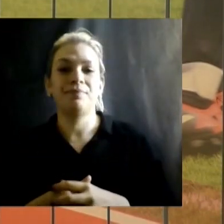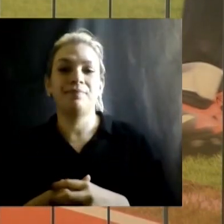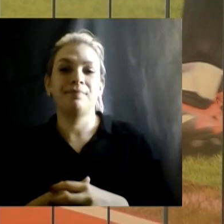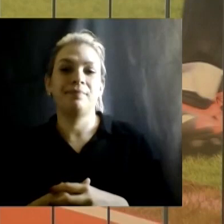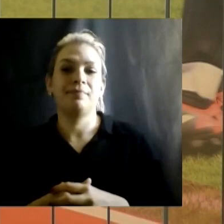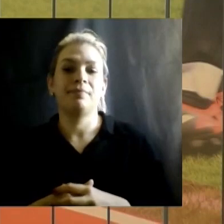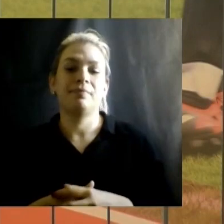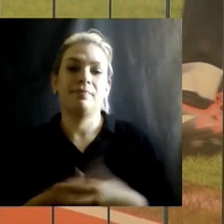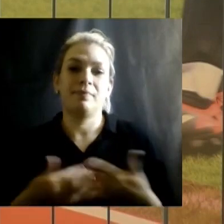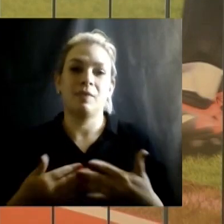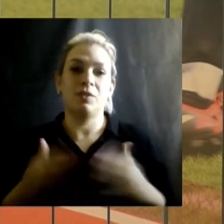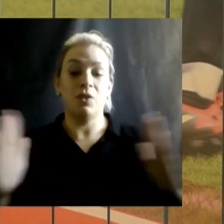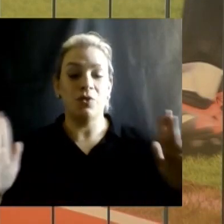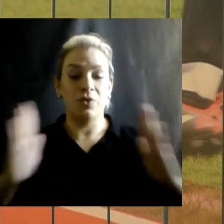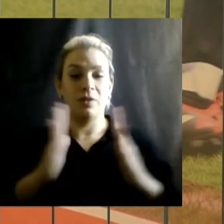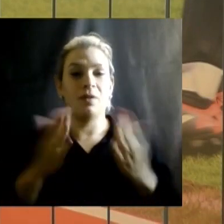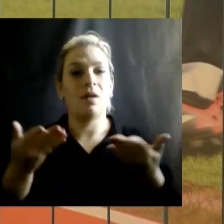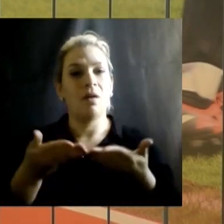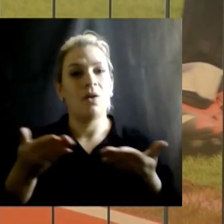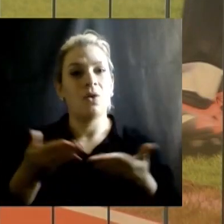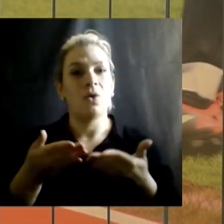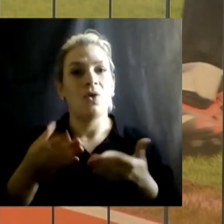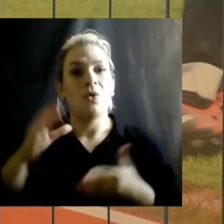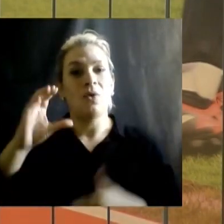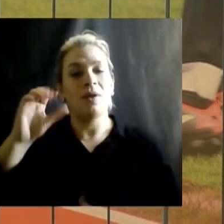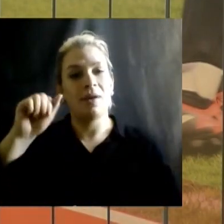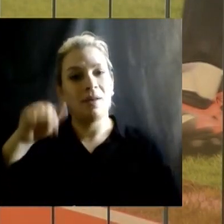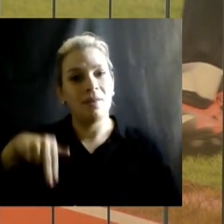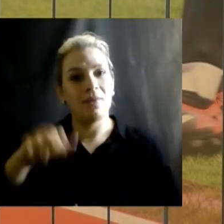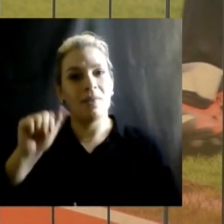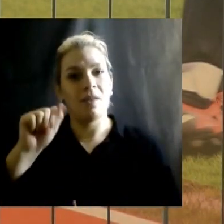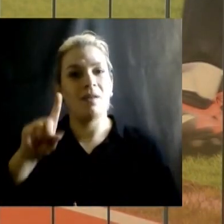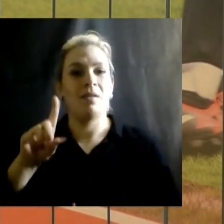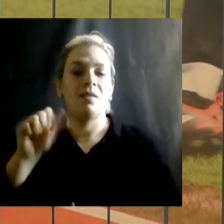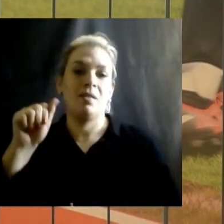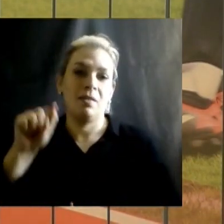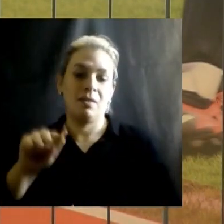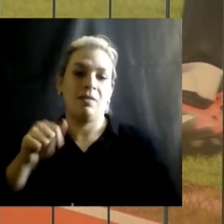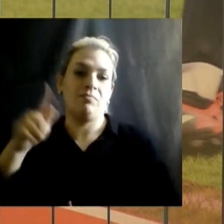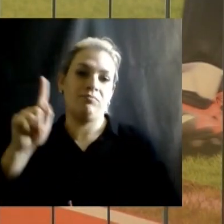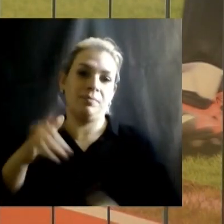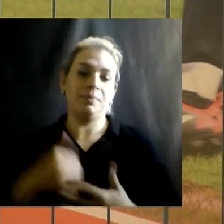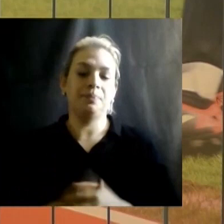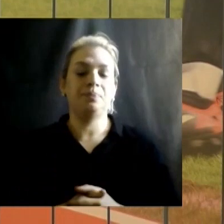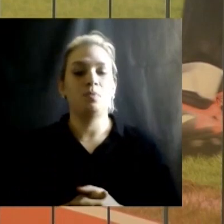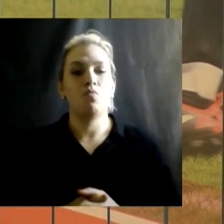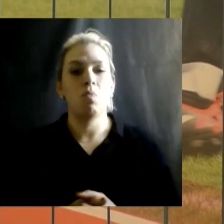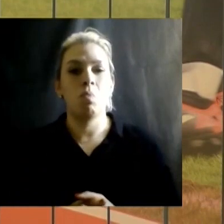agora o Canadá. Paraguai espera França ou Suécia.